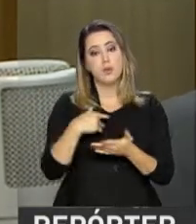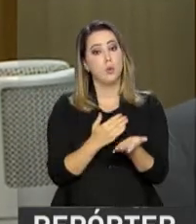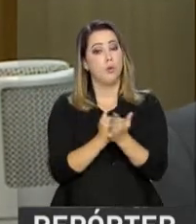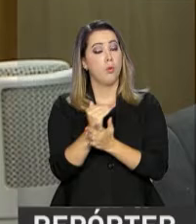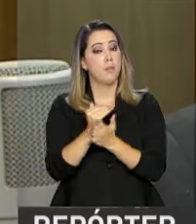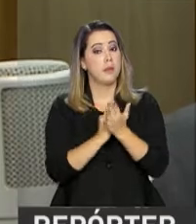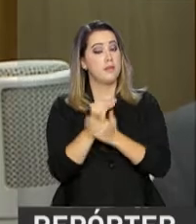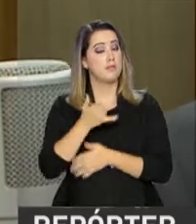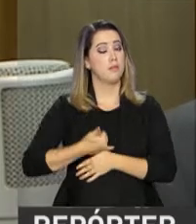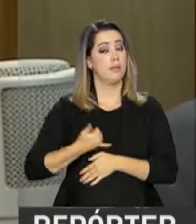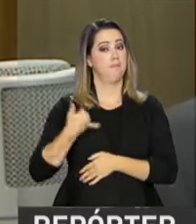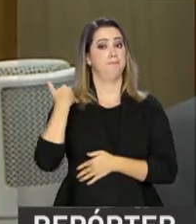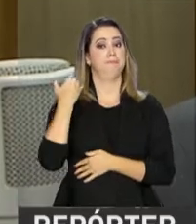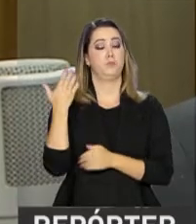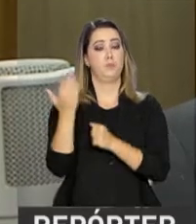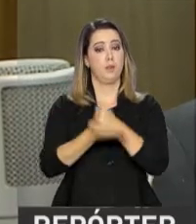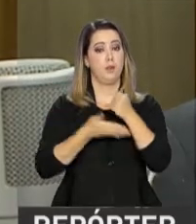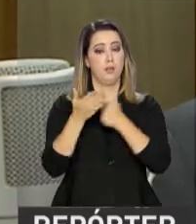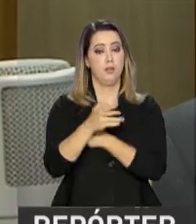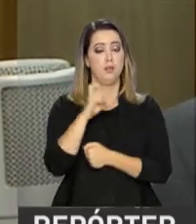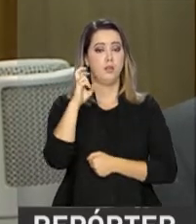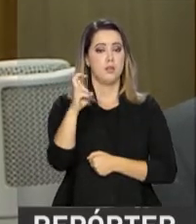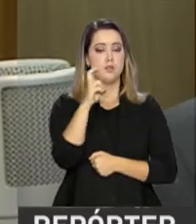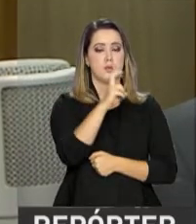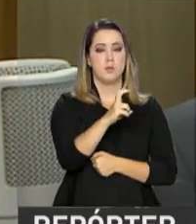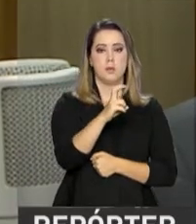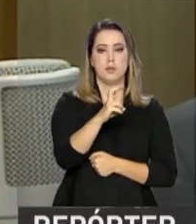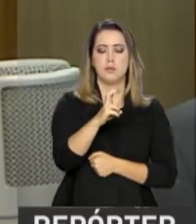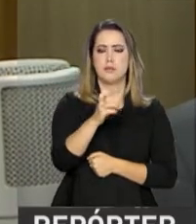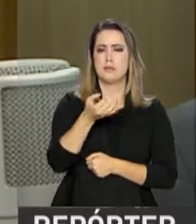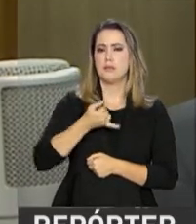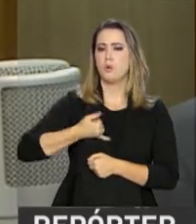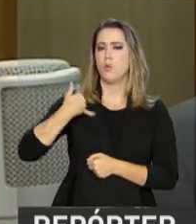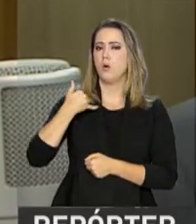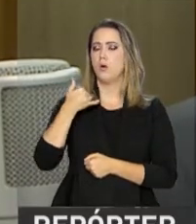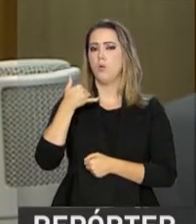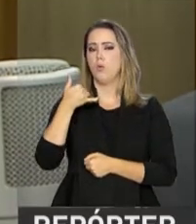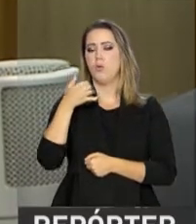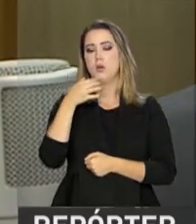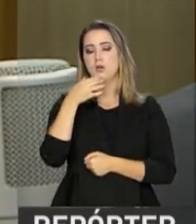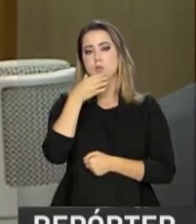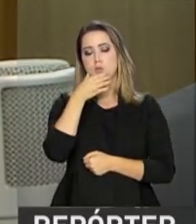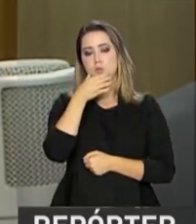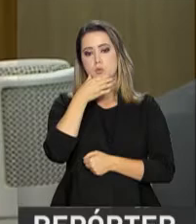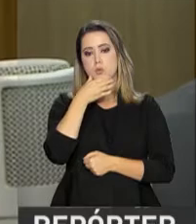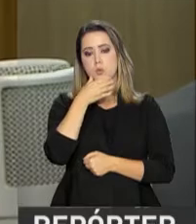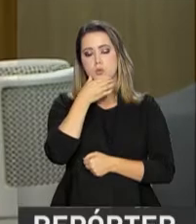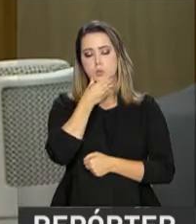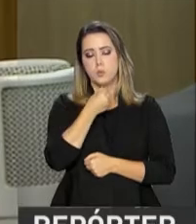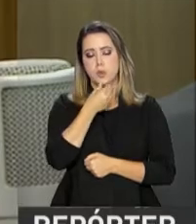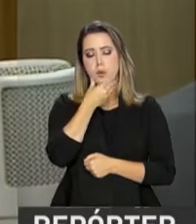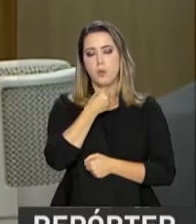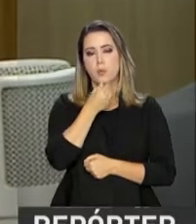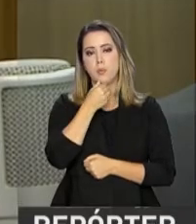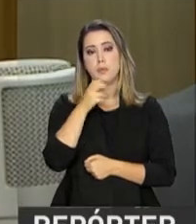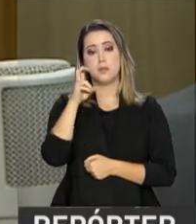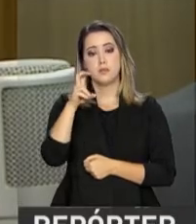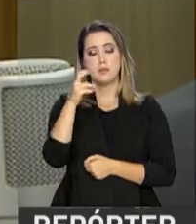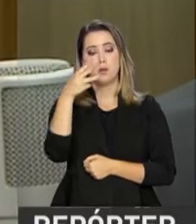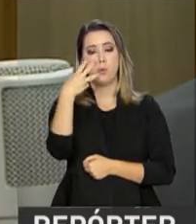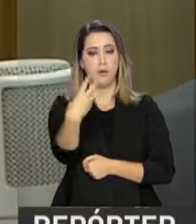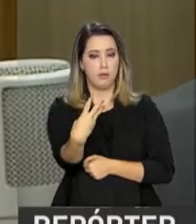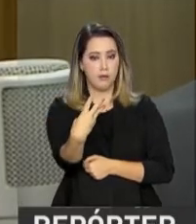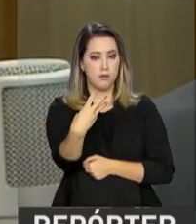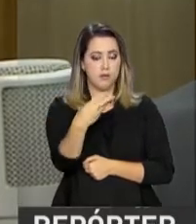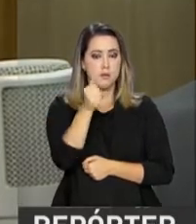idade mínima de aposentadoria vai ser de 55 anos para homens 53 anos para a mulher e vai crescendo devagarzinho paulatinamente